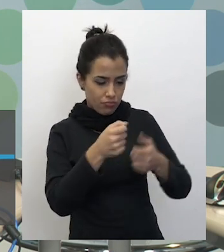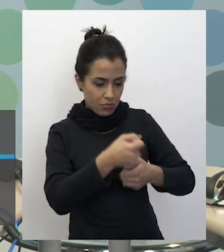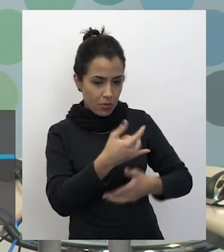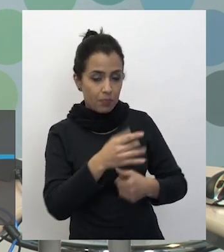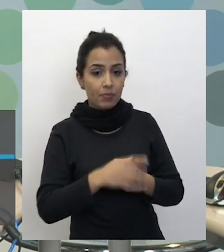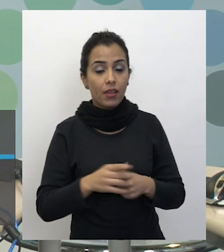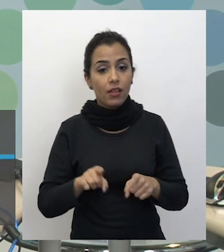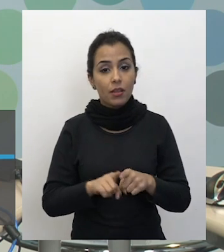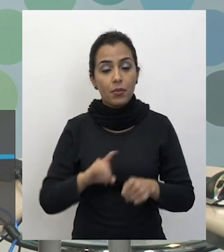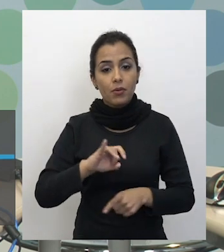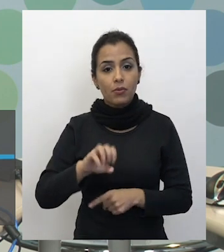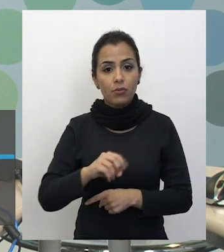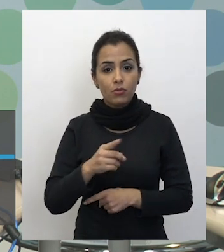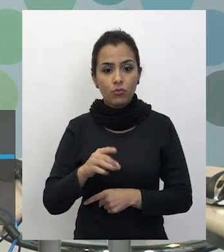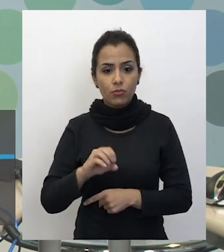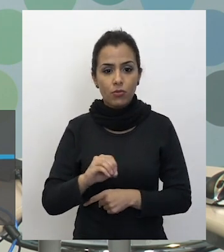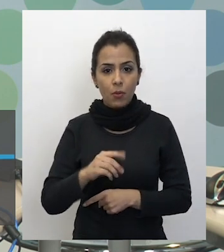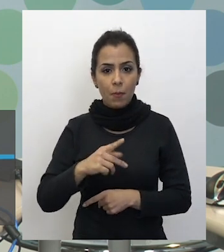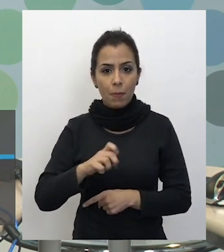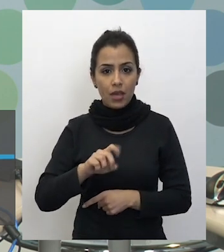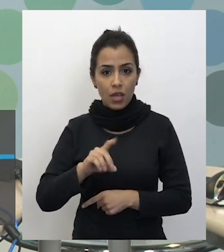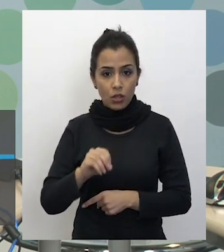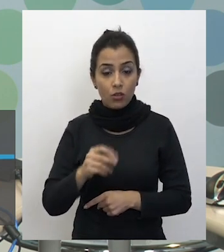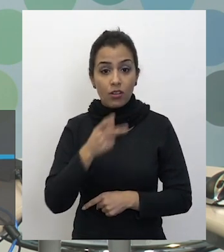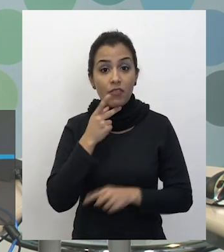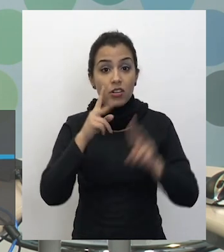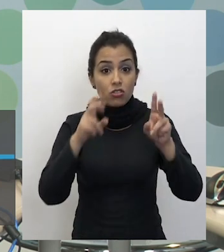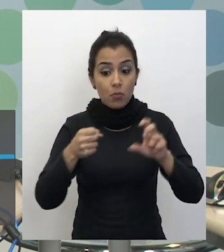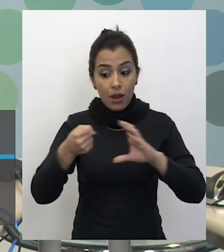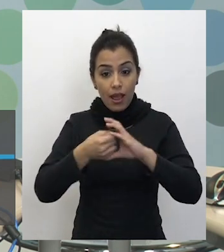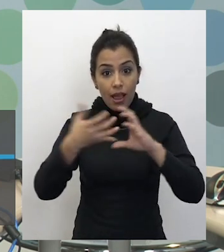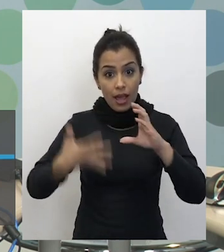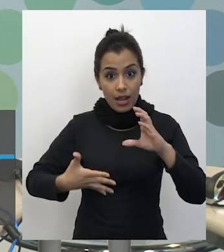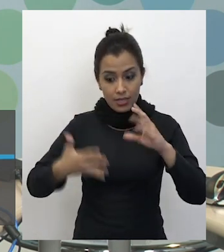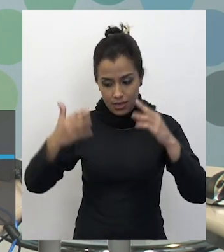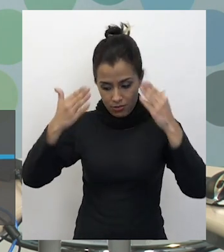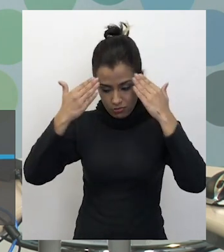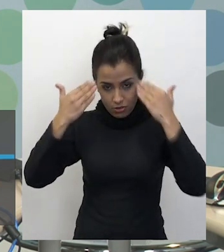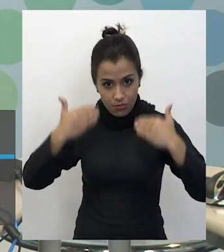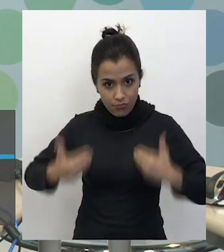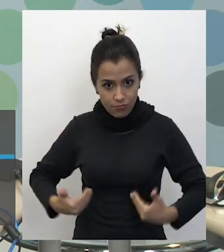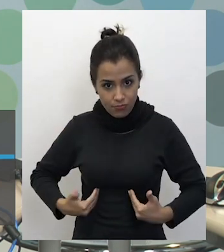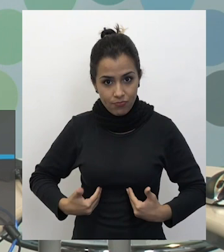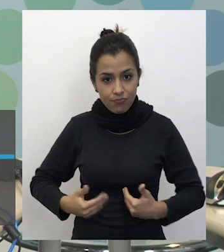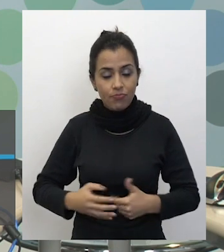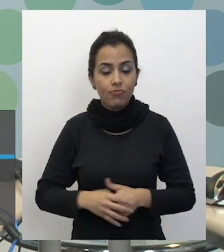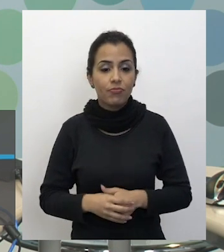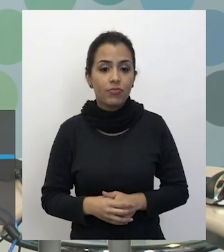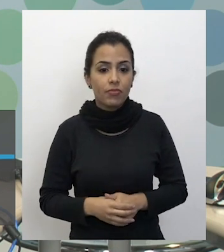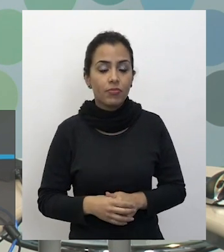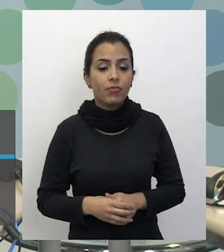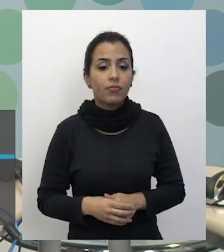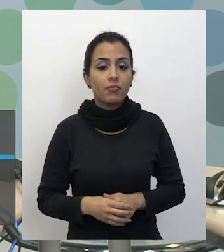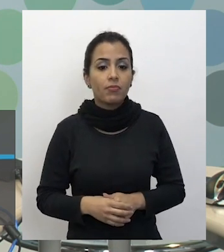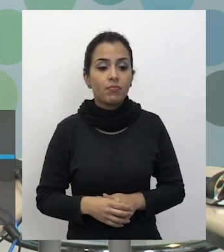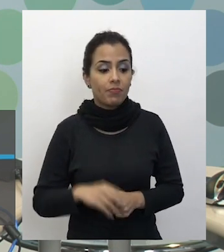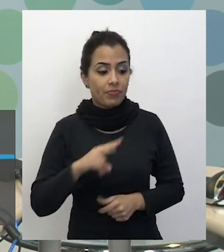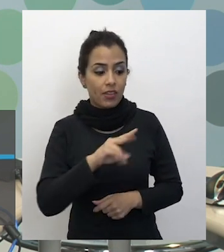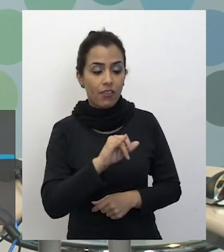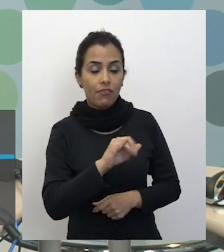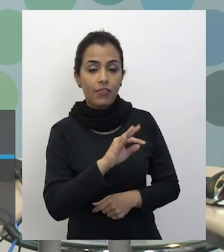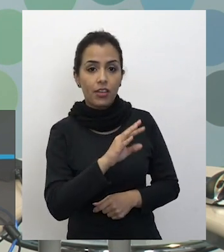Vitor escreveu das nossas características. Perfeito. Uma utilidade prática seria que, segundo a Vitória,